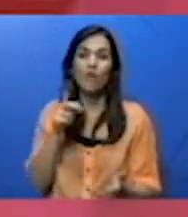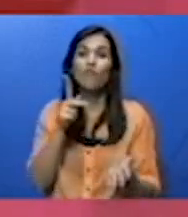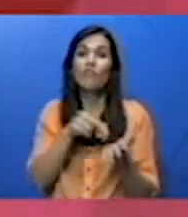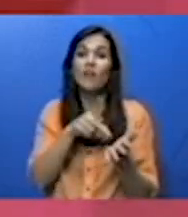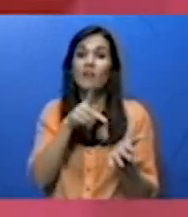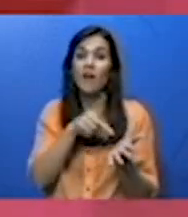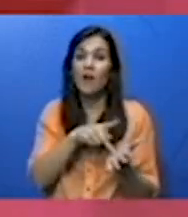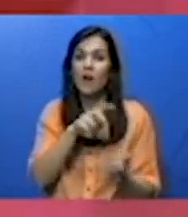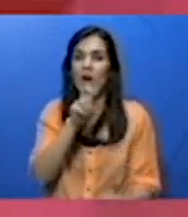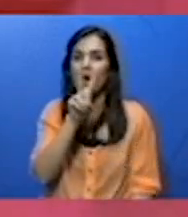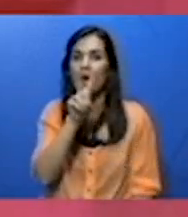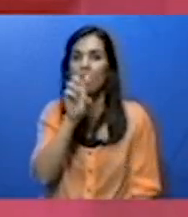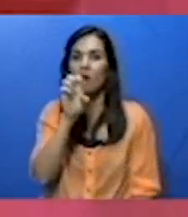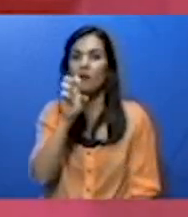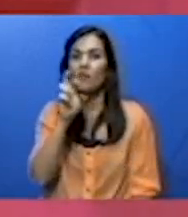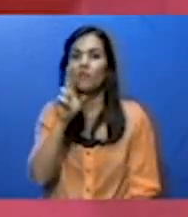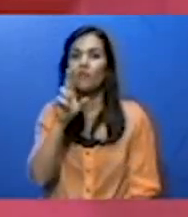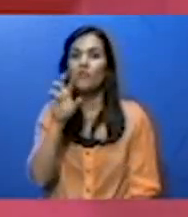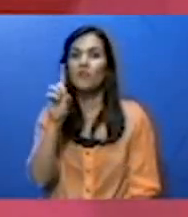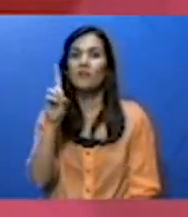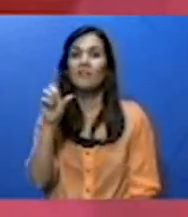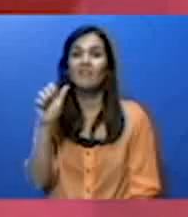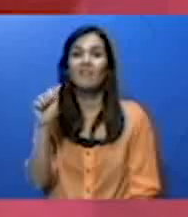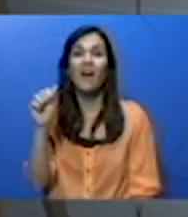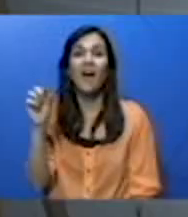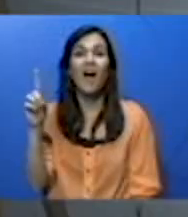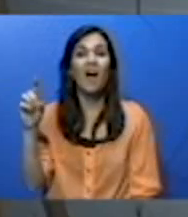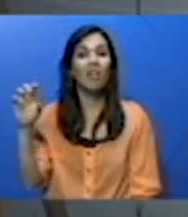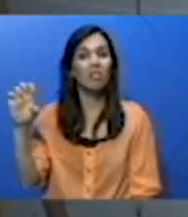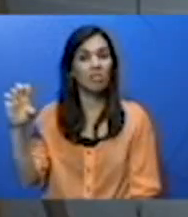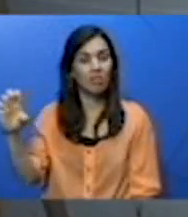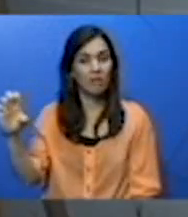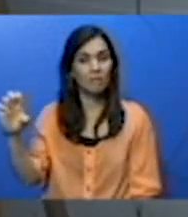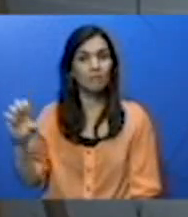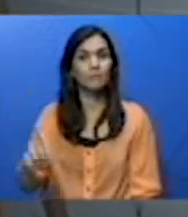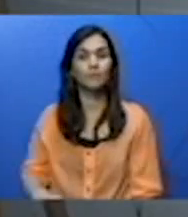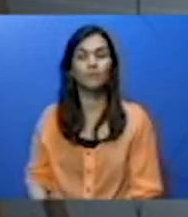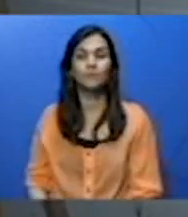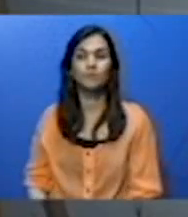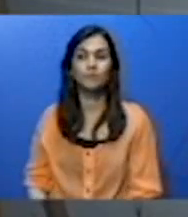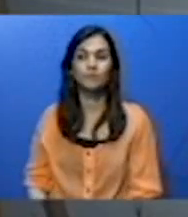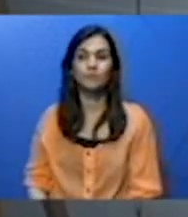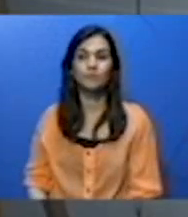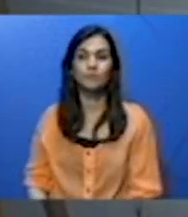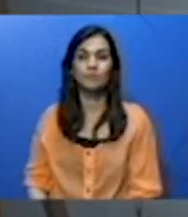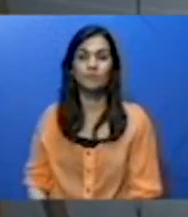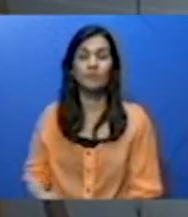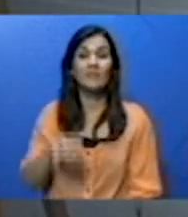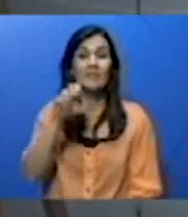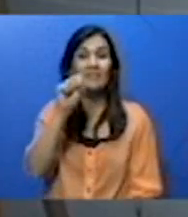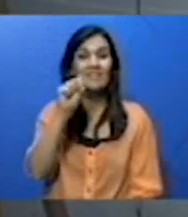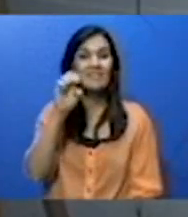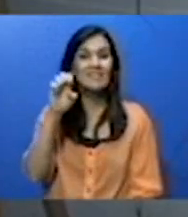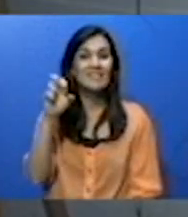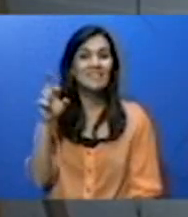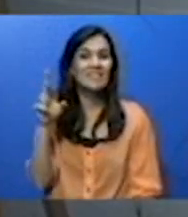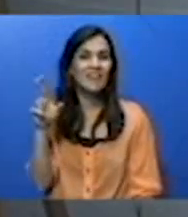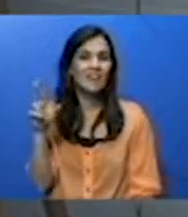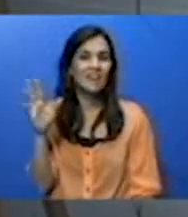verdade. Verdade. Tem uma vírgula aí, né, professora? Isso, na verdade, ser criança.